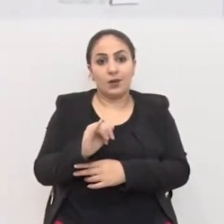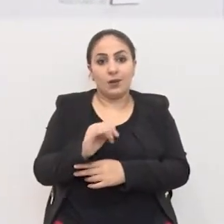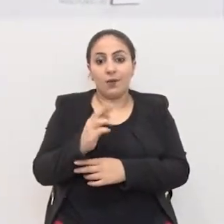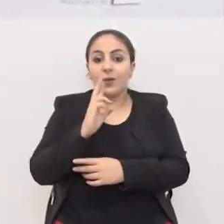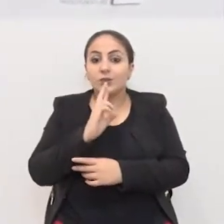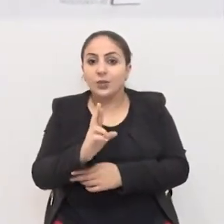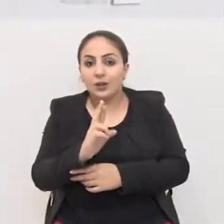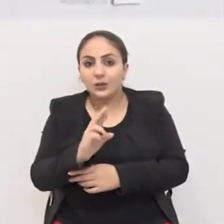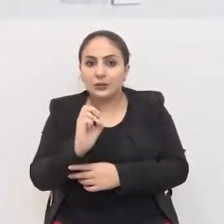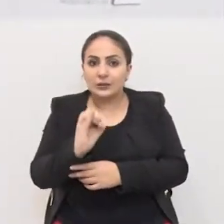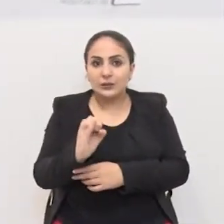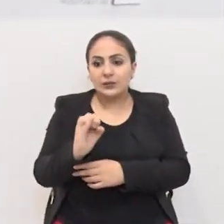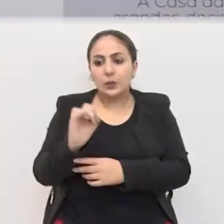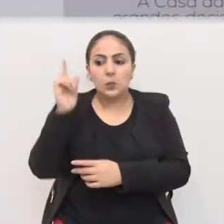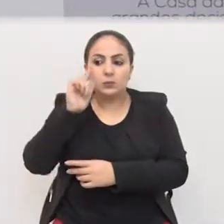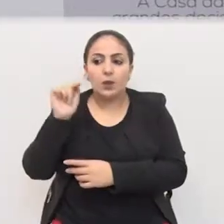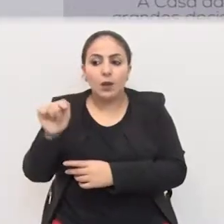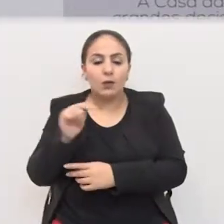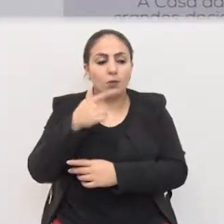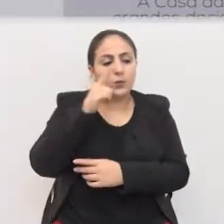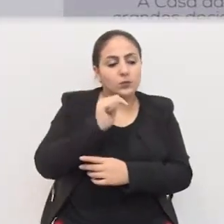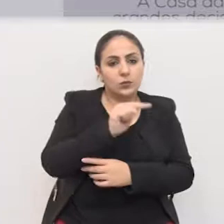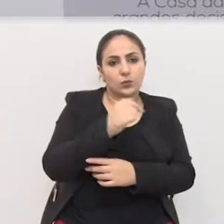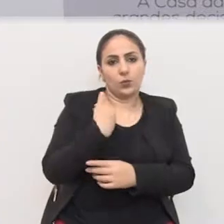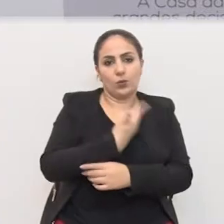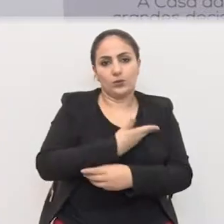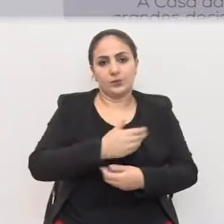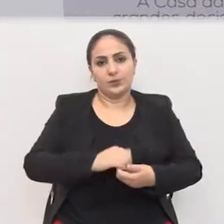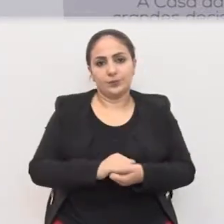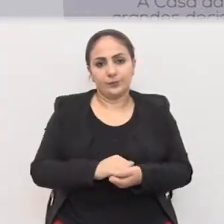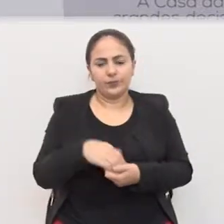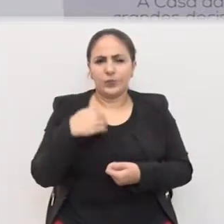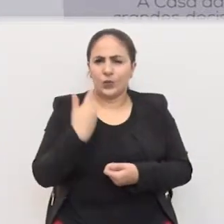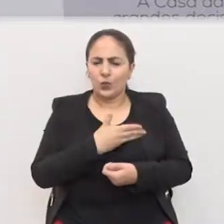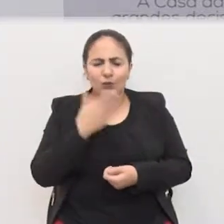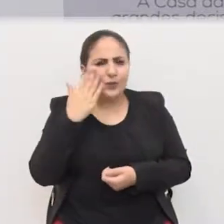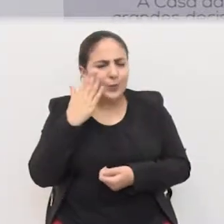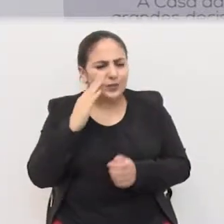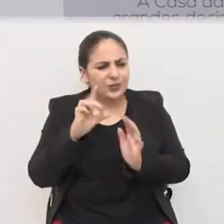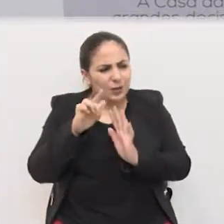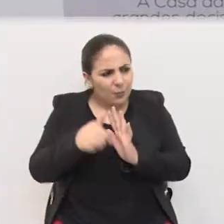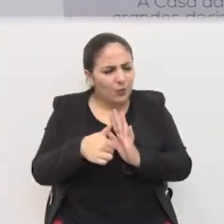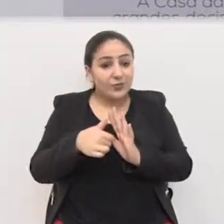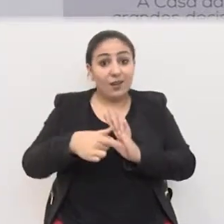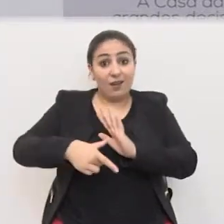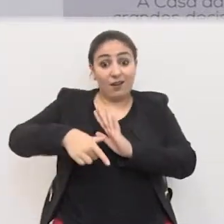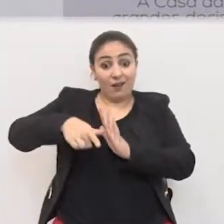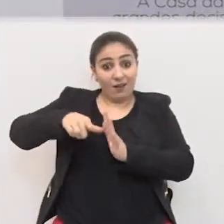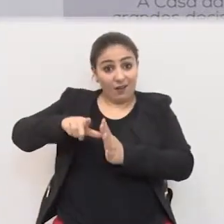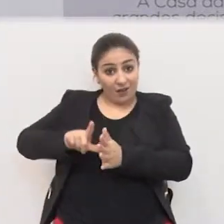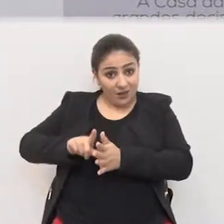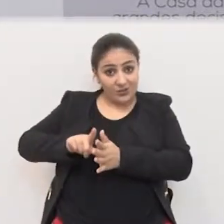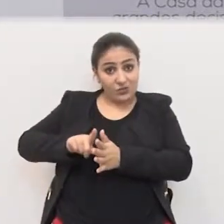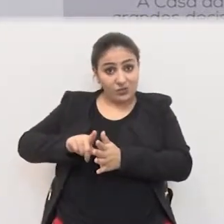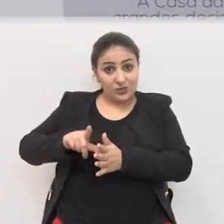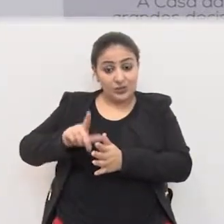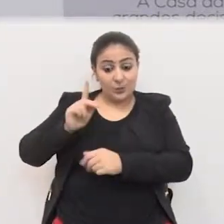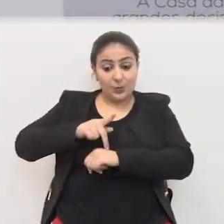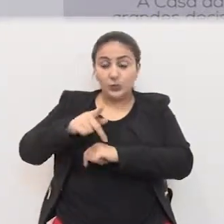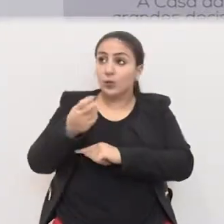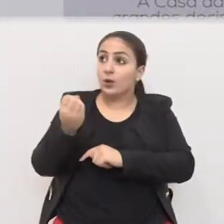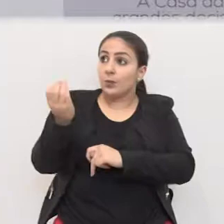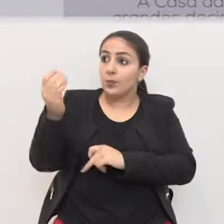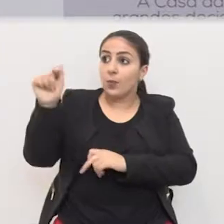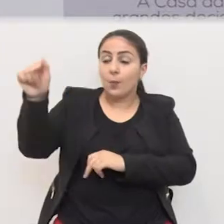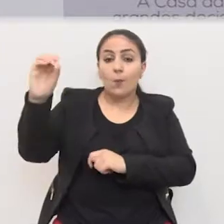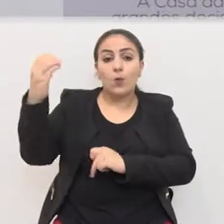favorável à nossa equipe ou se fosse a equipe adversária. A gente ficou sabendo pelos bastidores que antes mesmo de Passo Fundo sair em viagem a